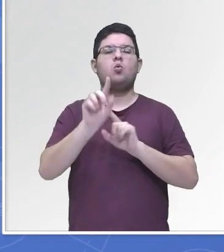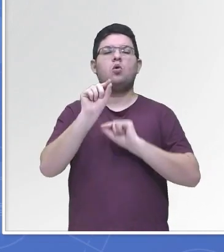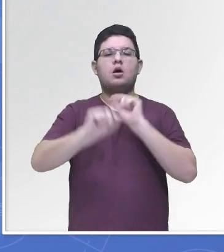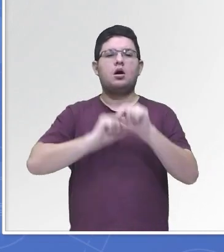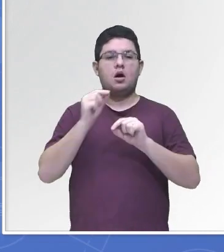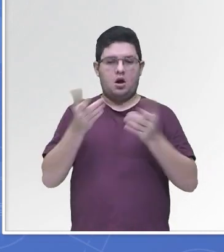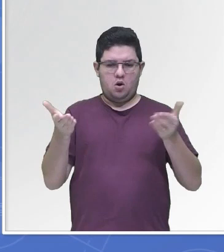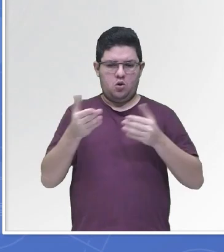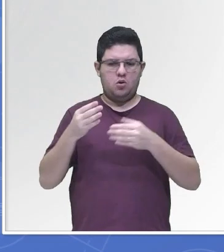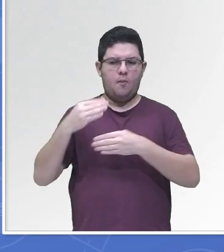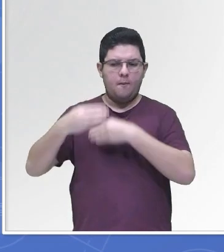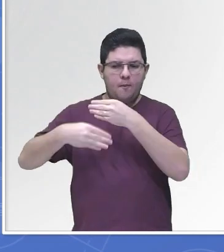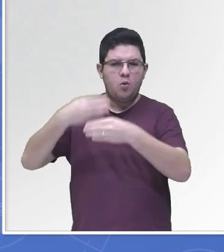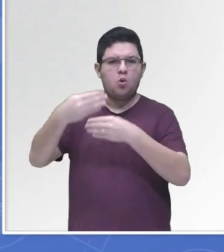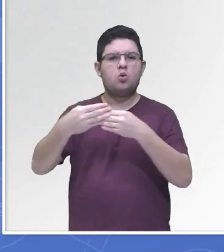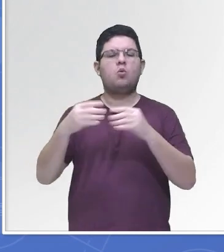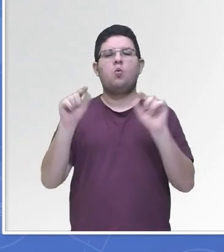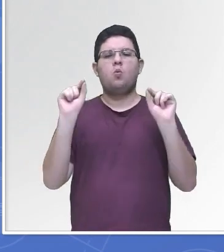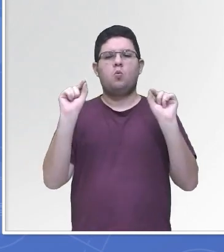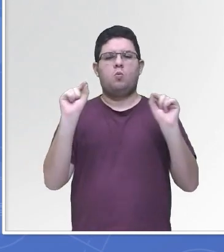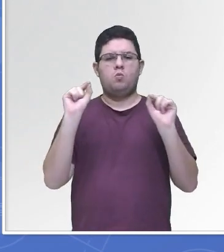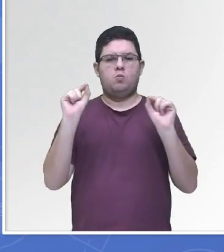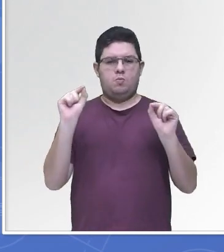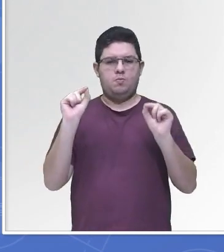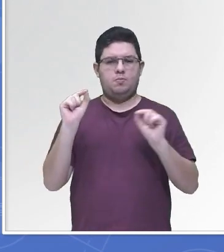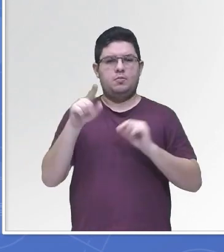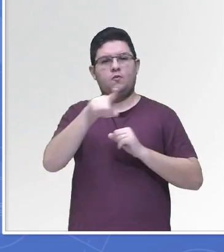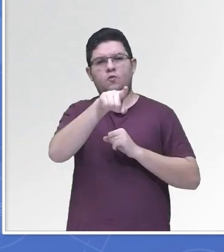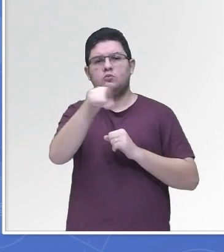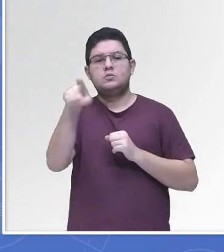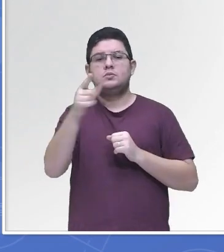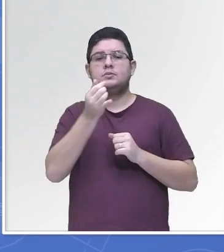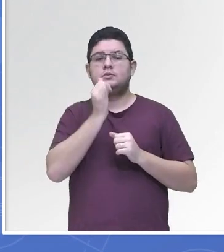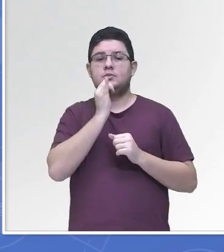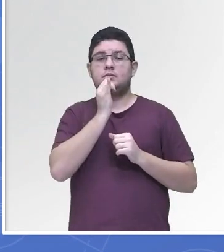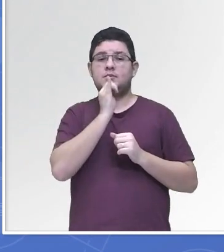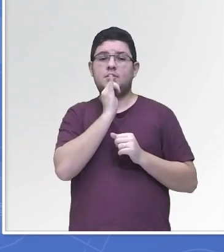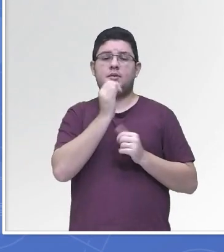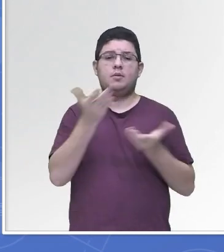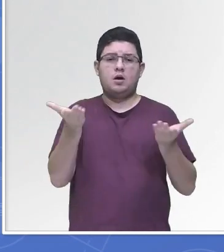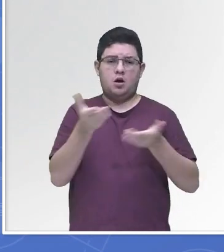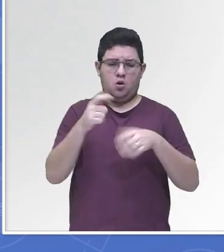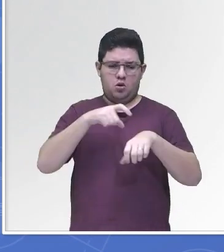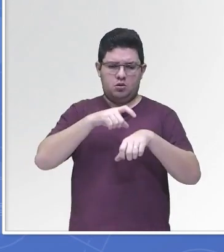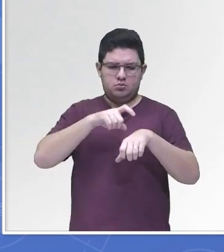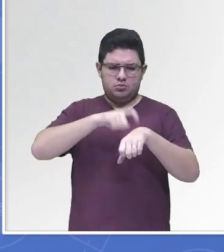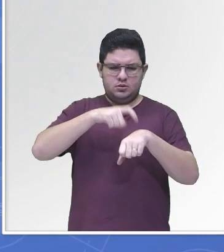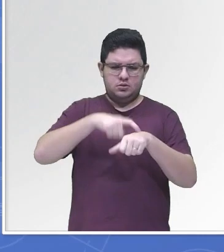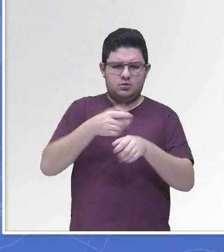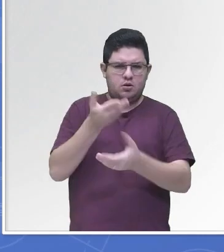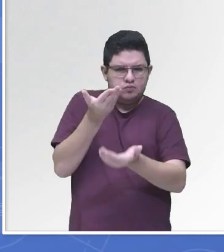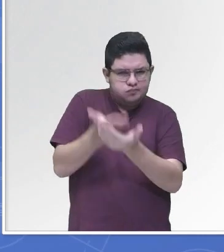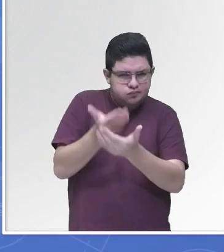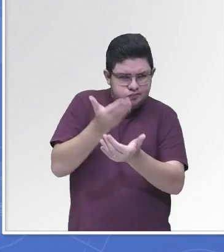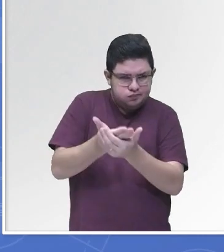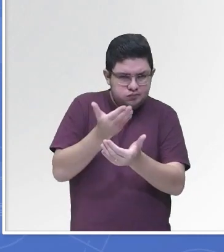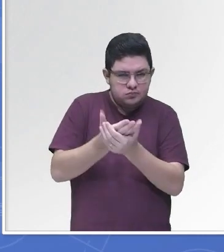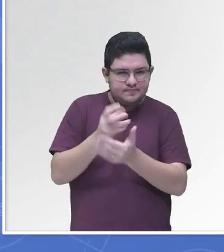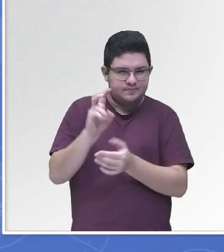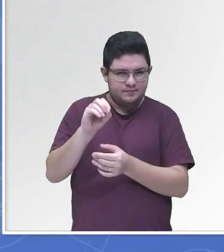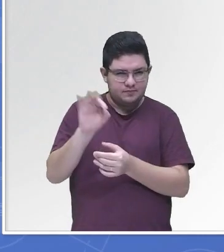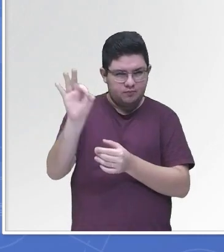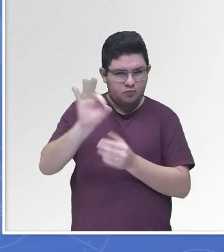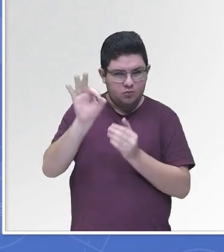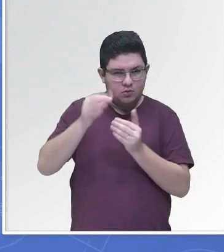processo interessantíssimo aqui, tá? Vocês estão, por exemplo, na metade de um caminho para chegar a uma